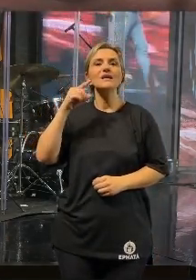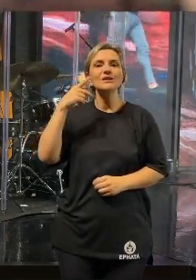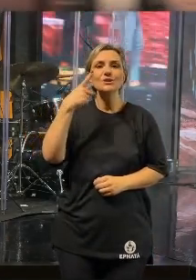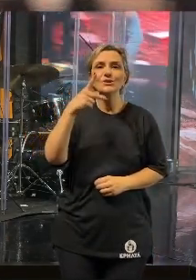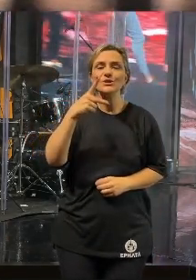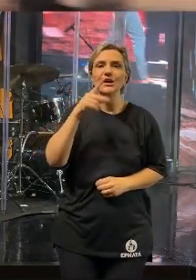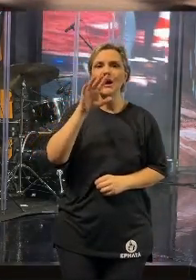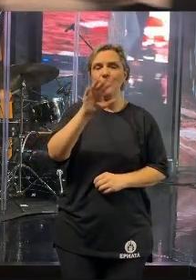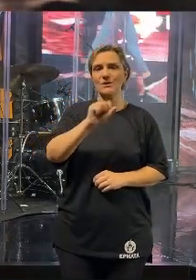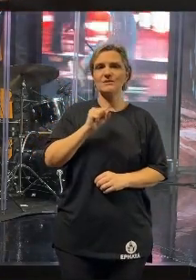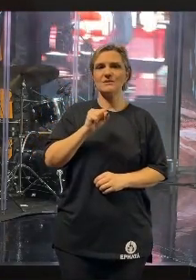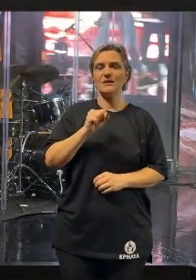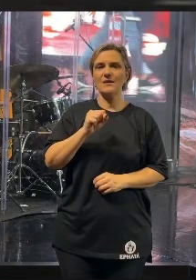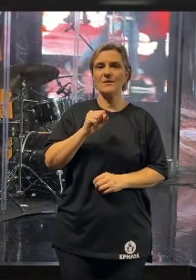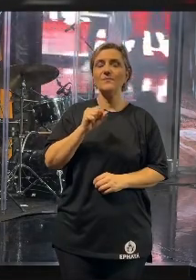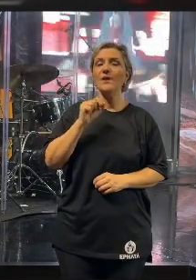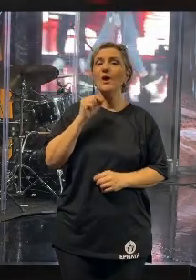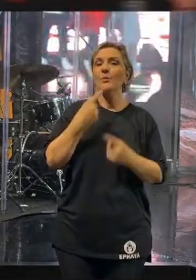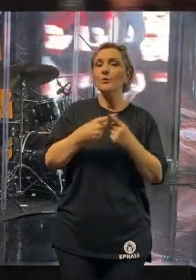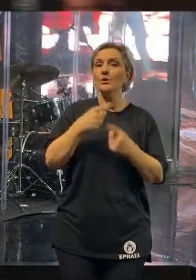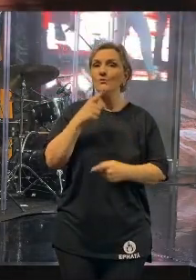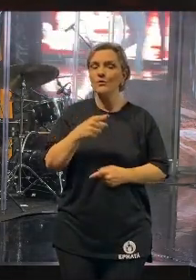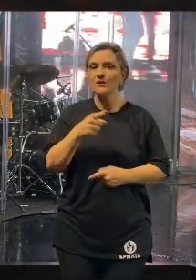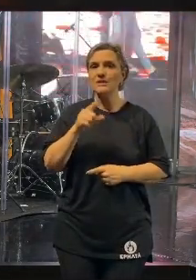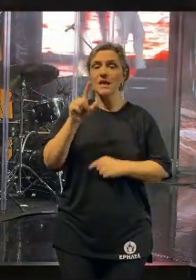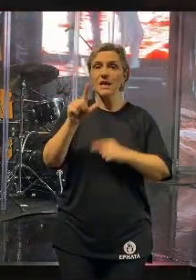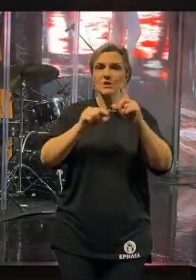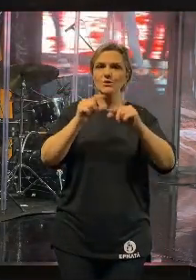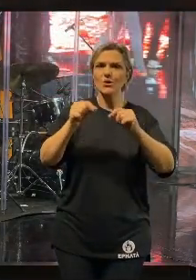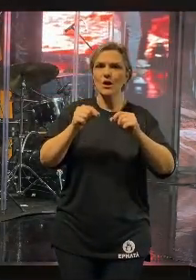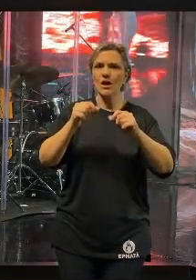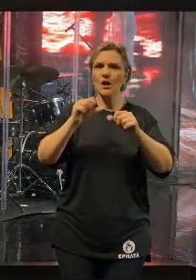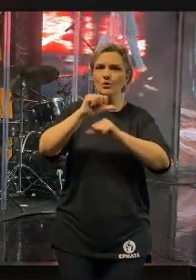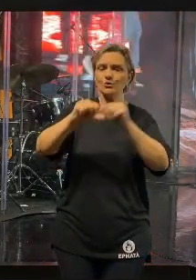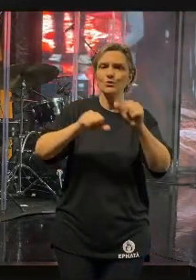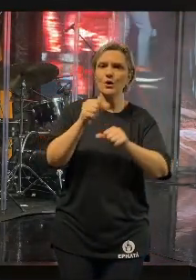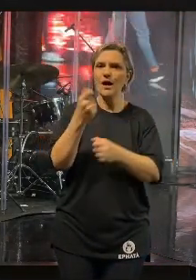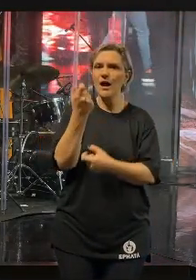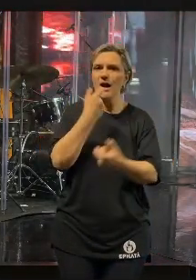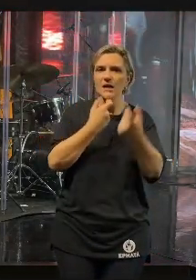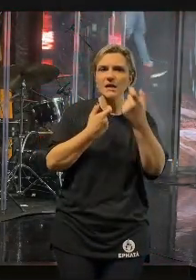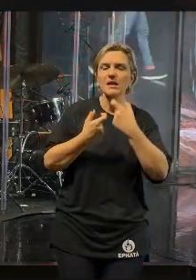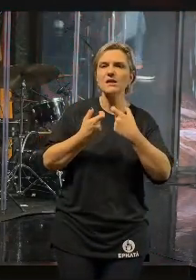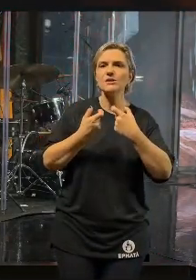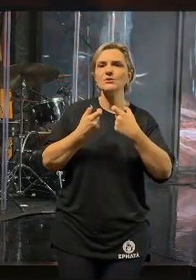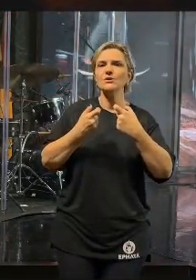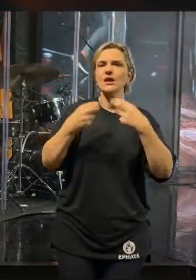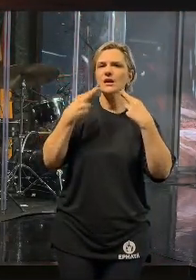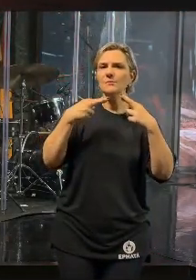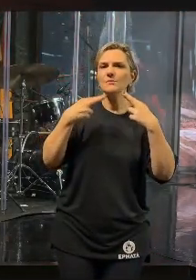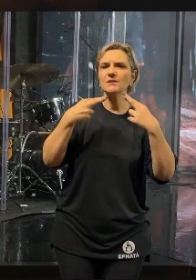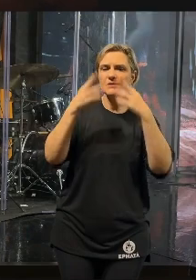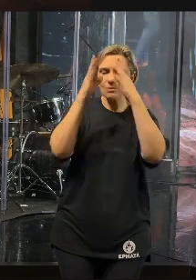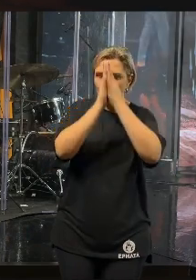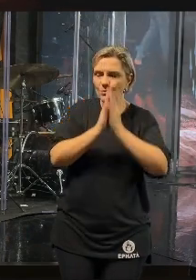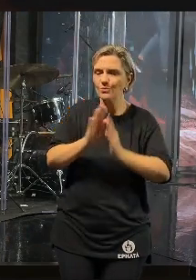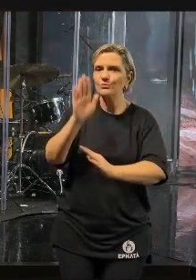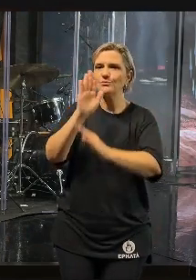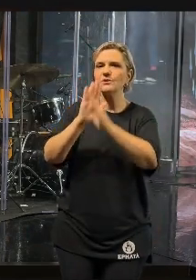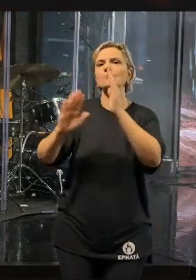Canoas, porque você decidiu trocar a crítica pela adoração, o de repente de Deus vai te